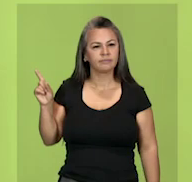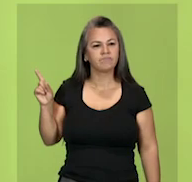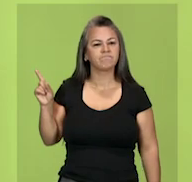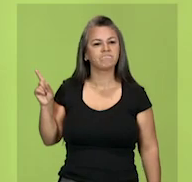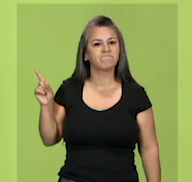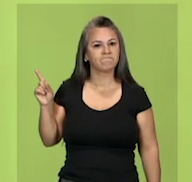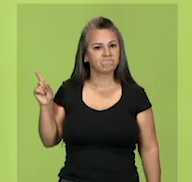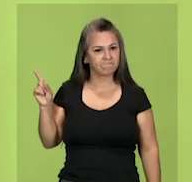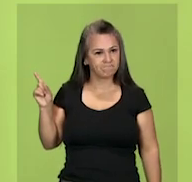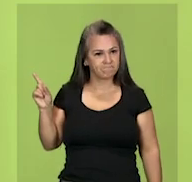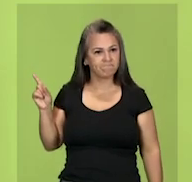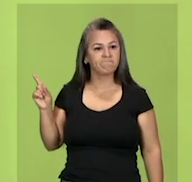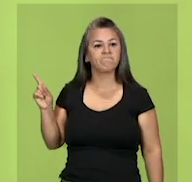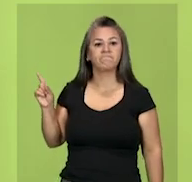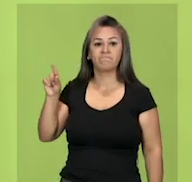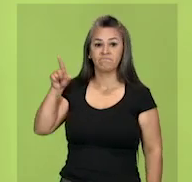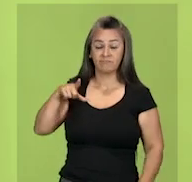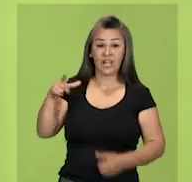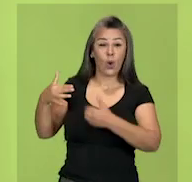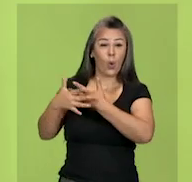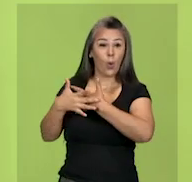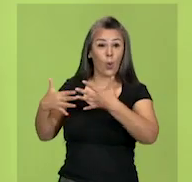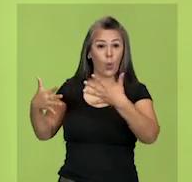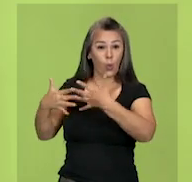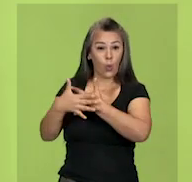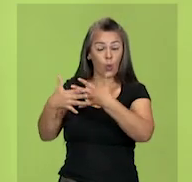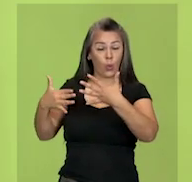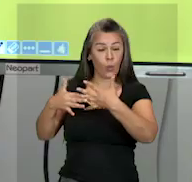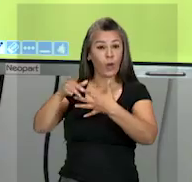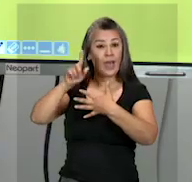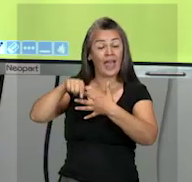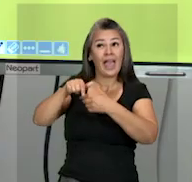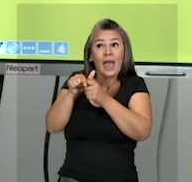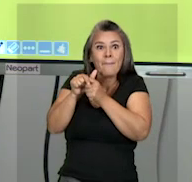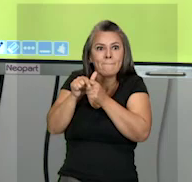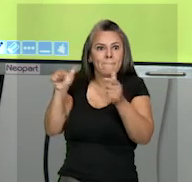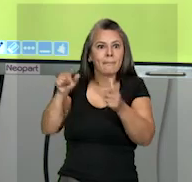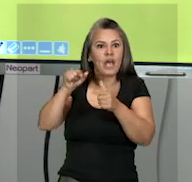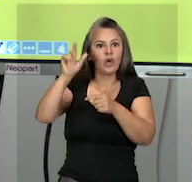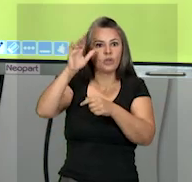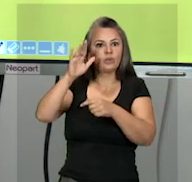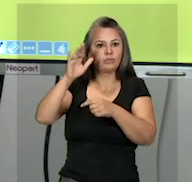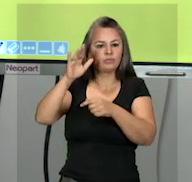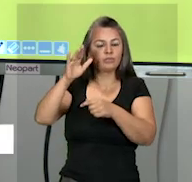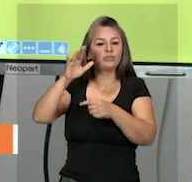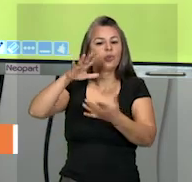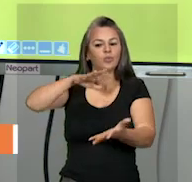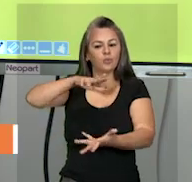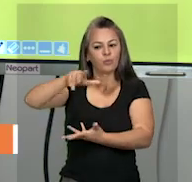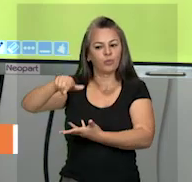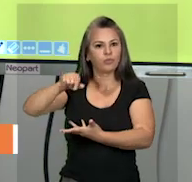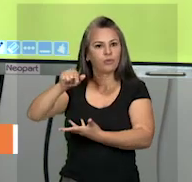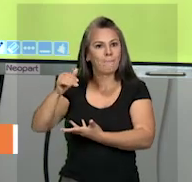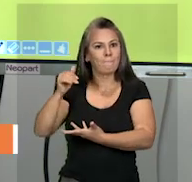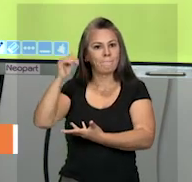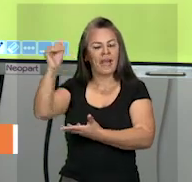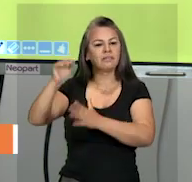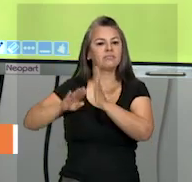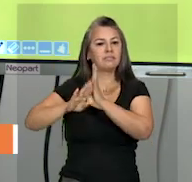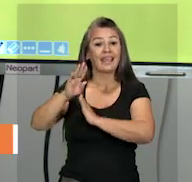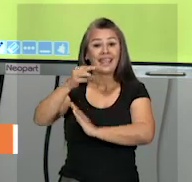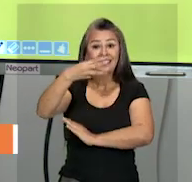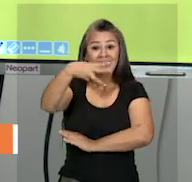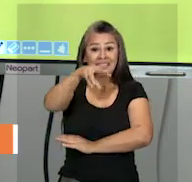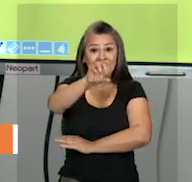Essa grande mancha urbana é uma das maiores megalópolis que nós temos no mundo. Tóquio é, inclusive, a maior metrópole que existe no mundo, tem 30